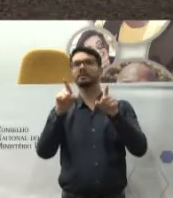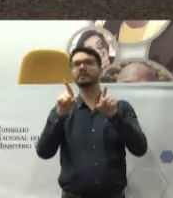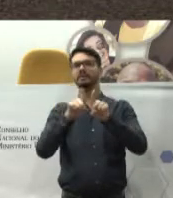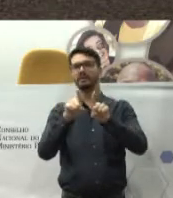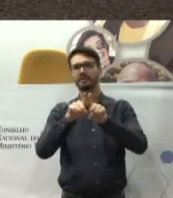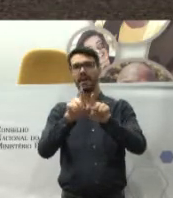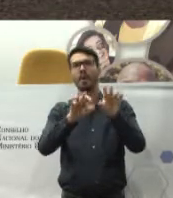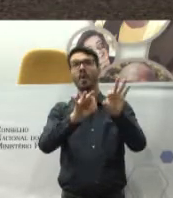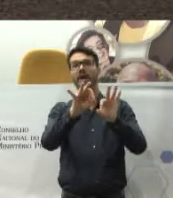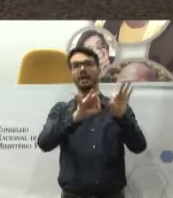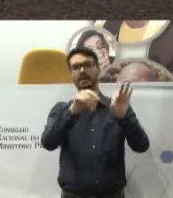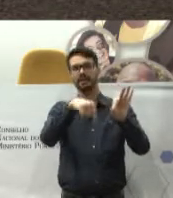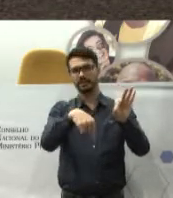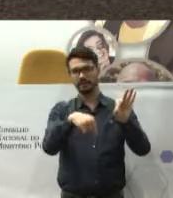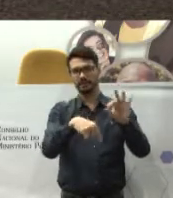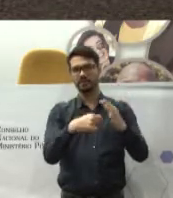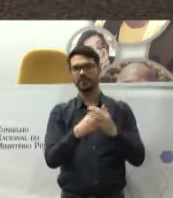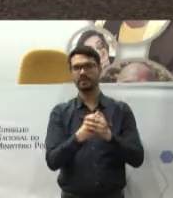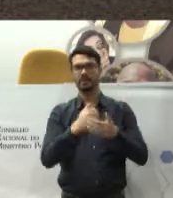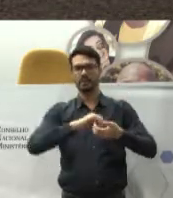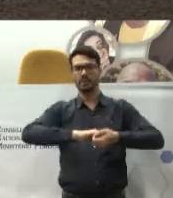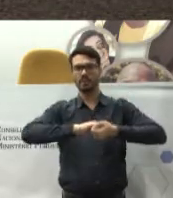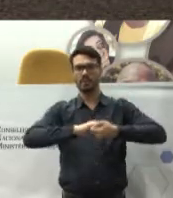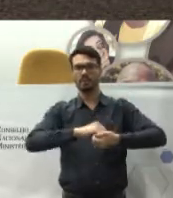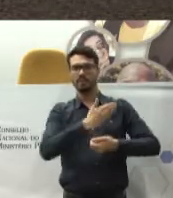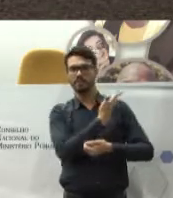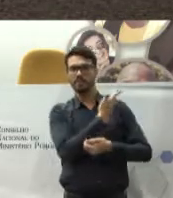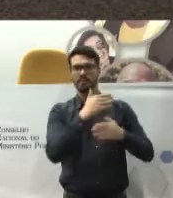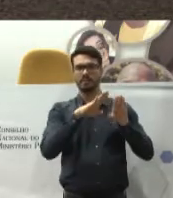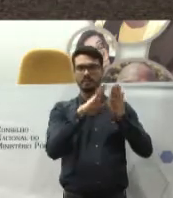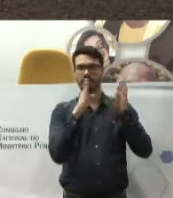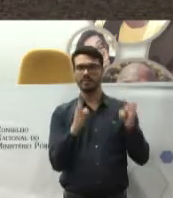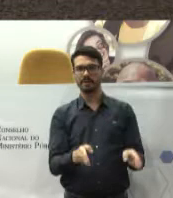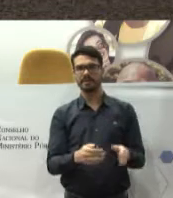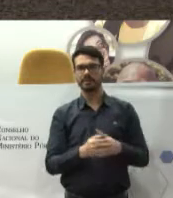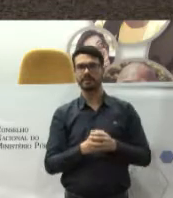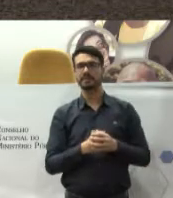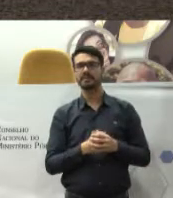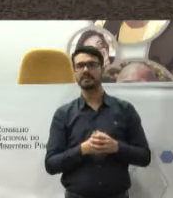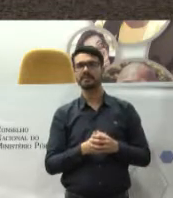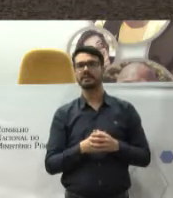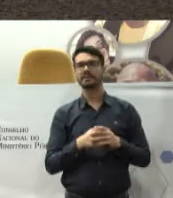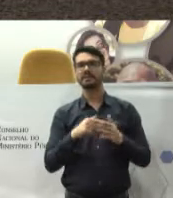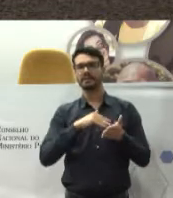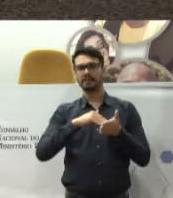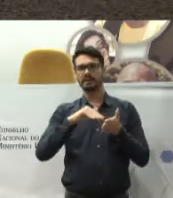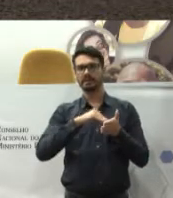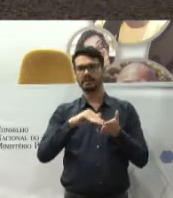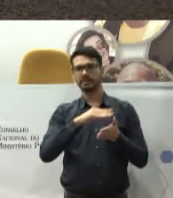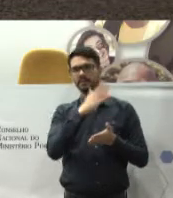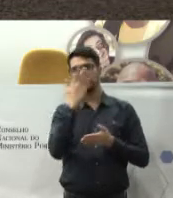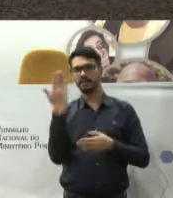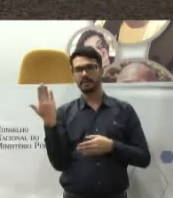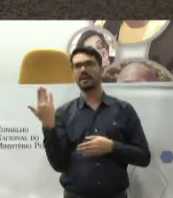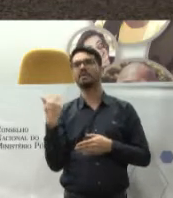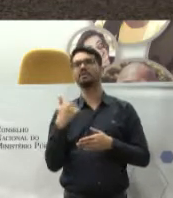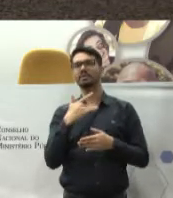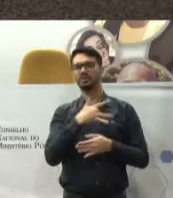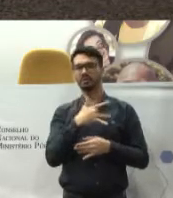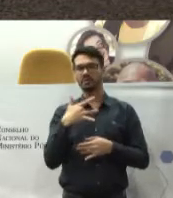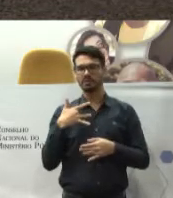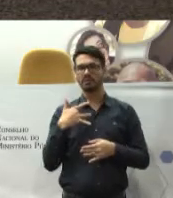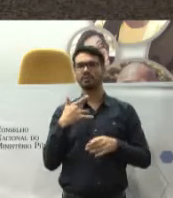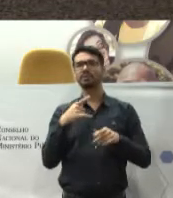idealizadores do mesmo. Cumprimento aqui a mesa, em nome do secretário Henrique Javi, doutor